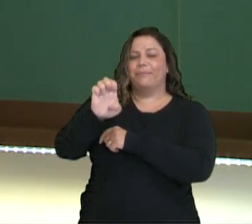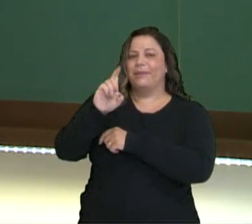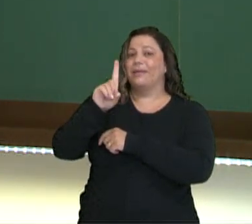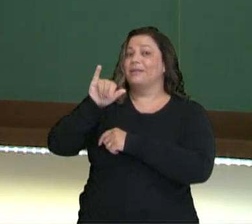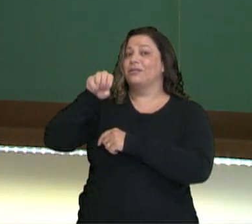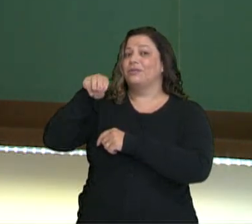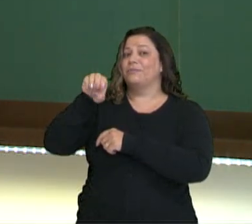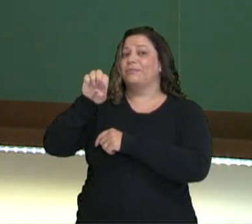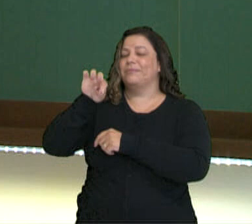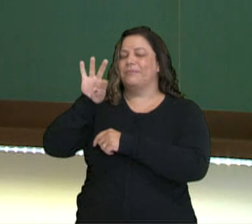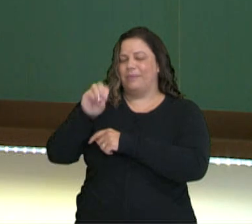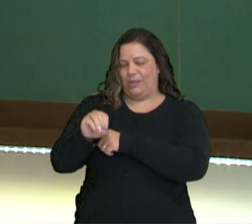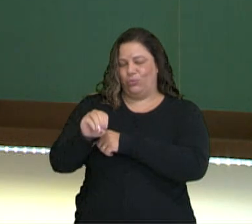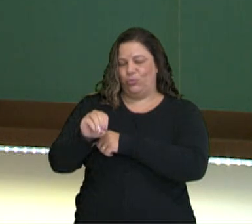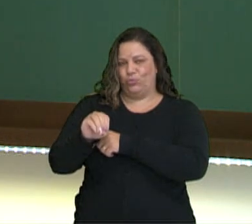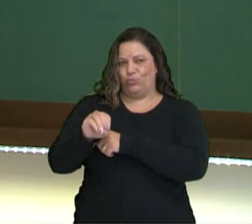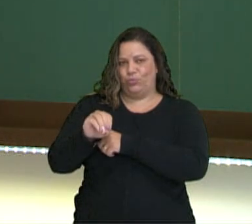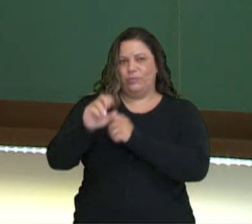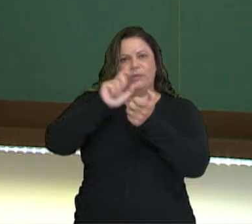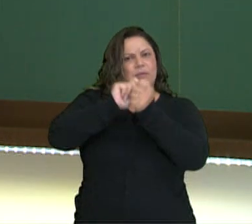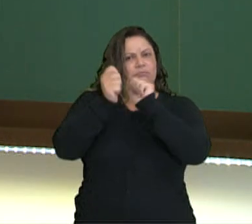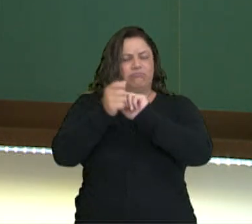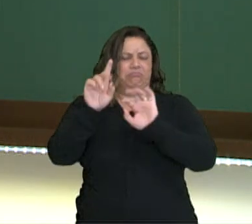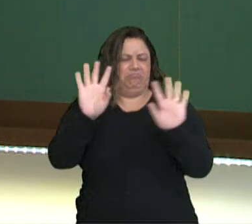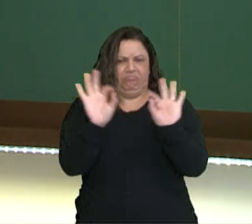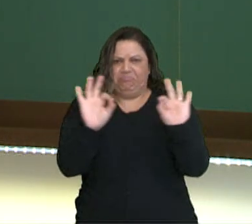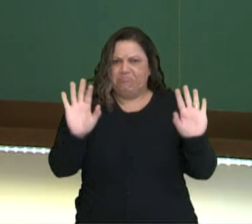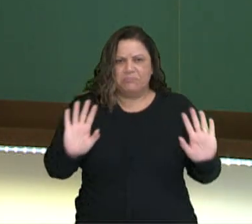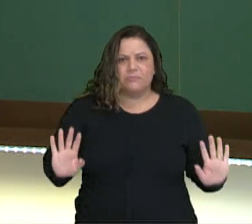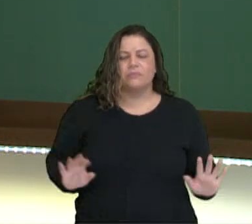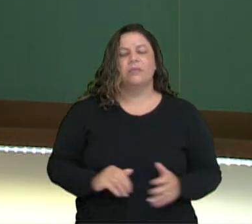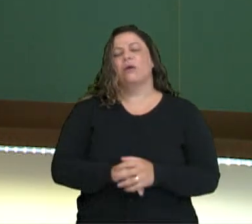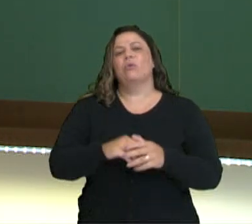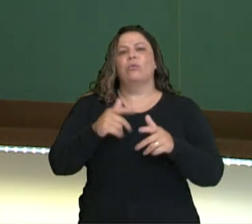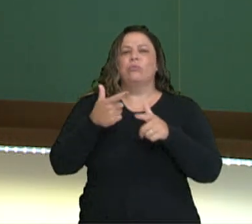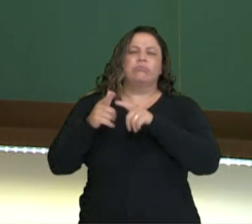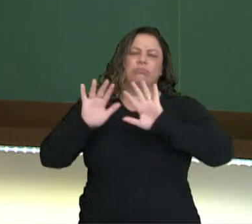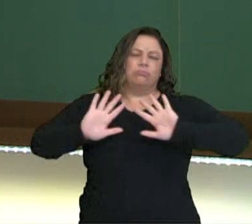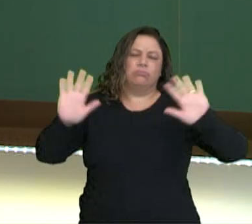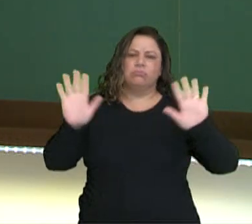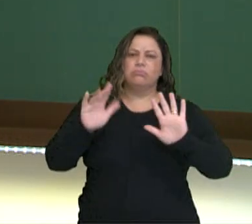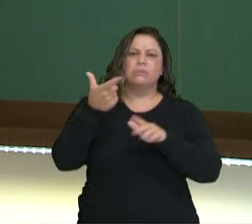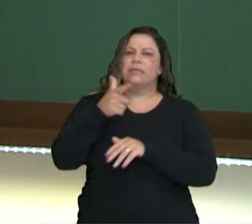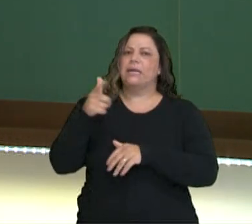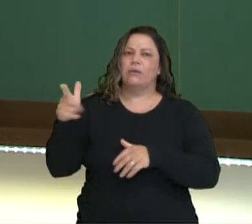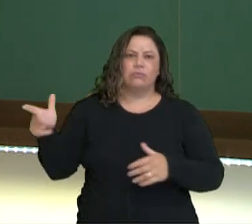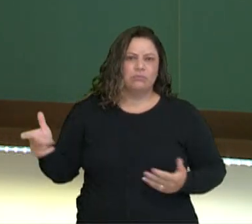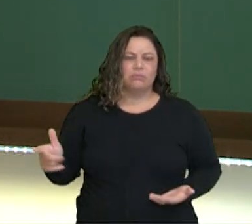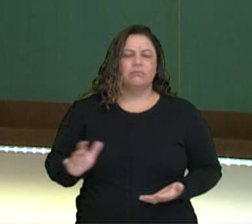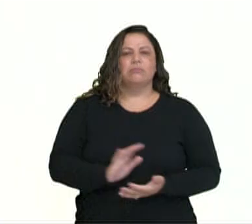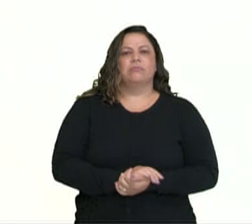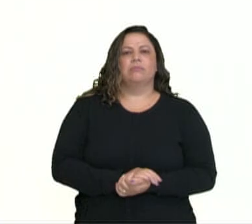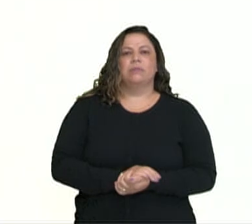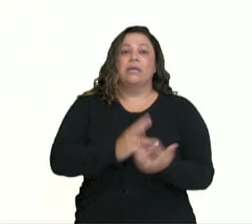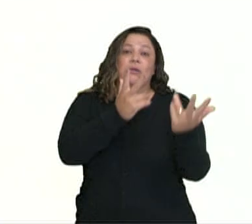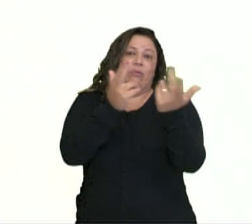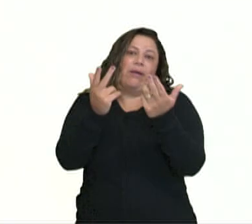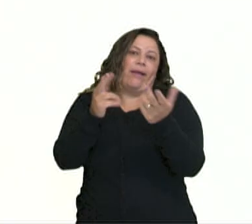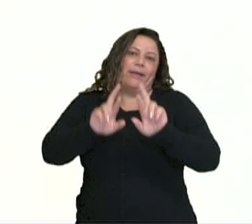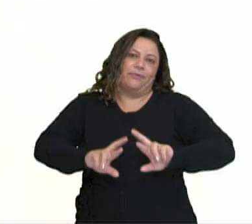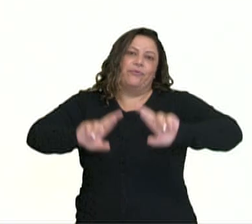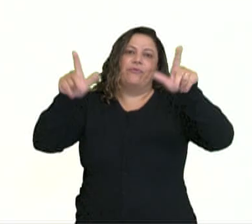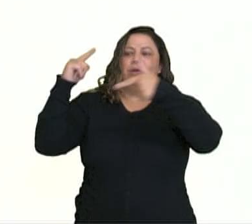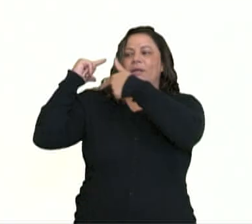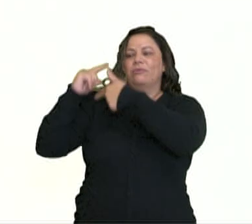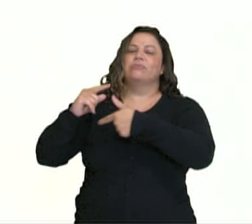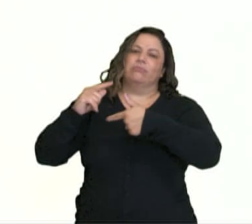adaptadas para o futebol de 7. Então não existe impedimento como no futebol tradicional. O